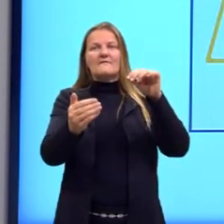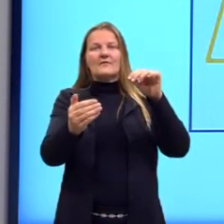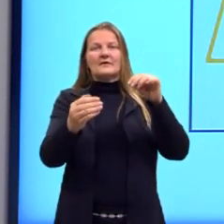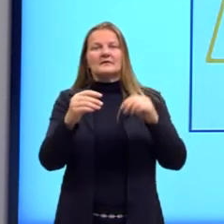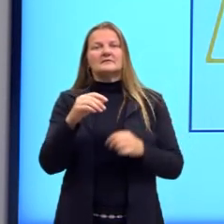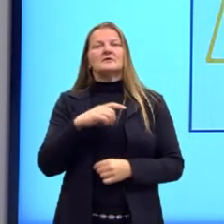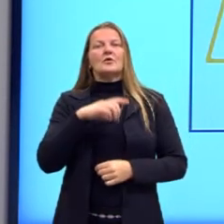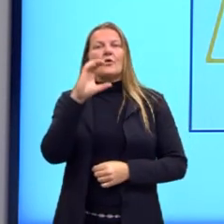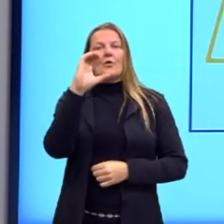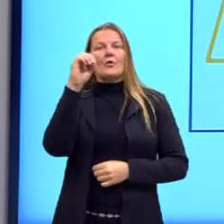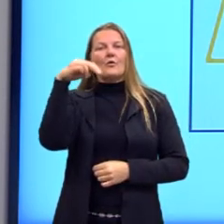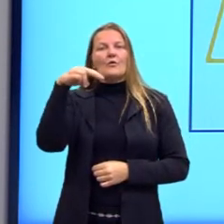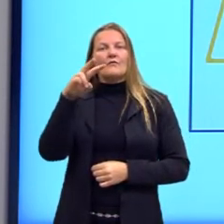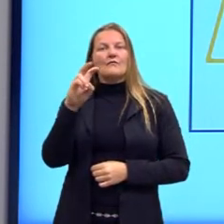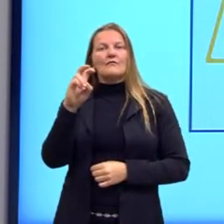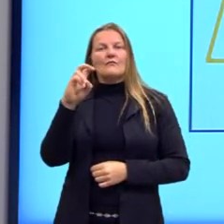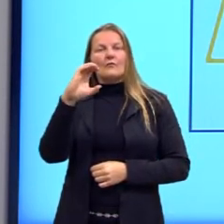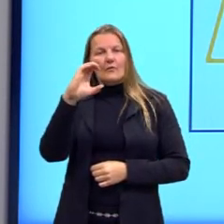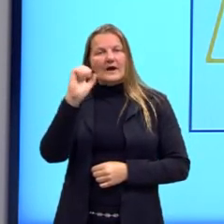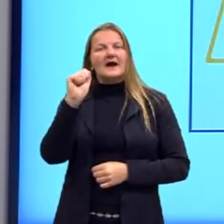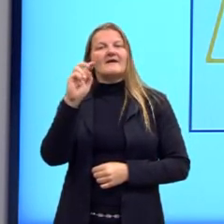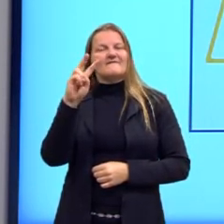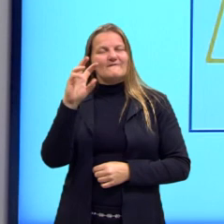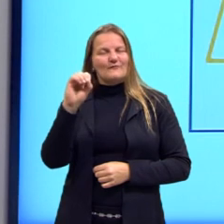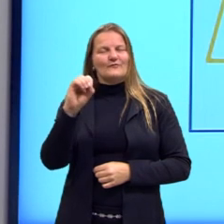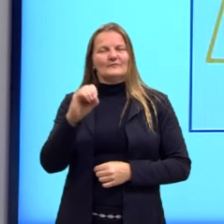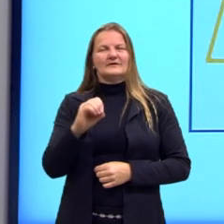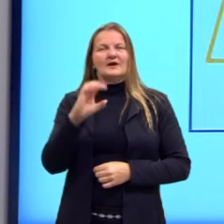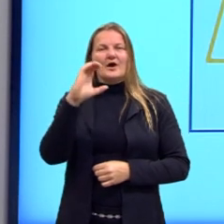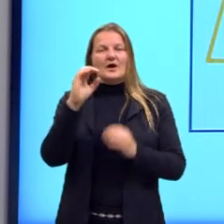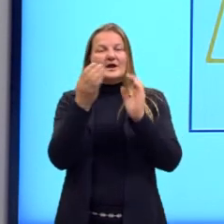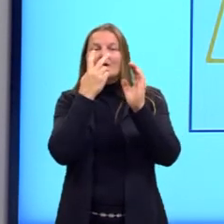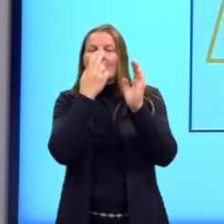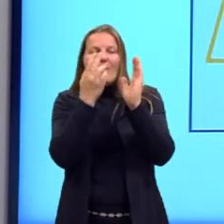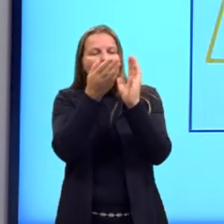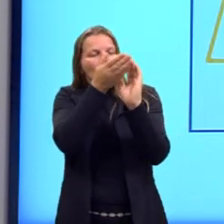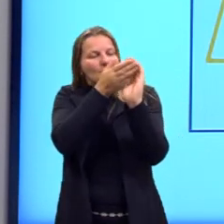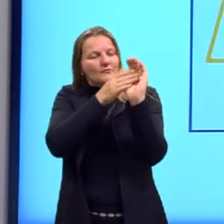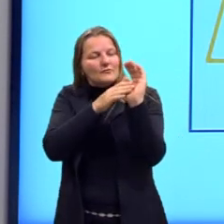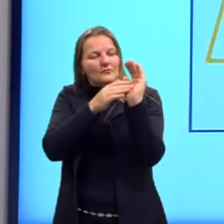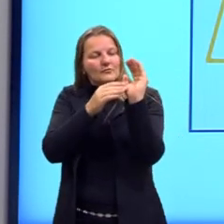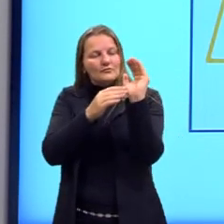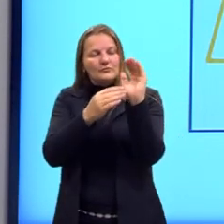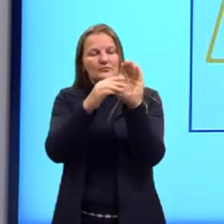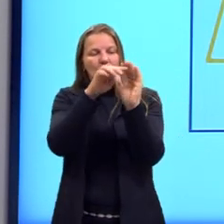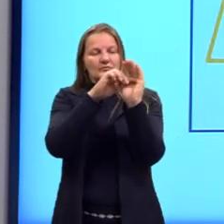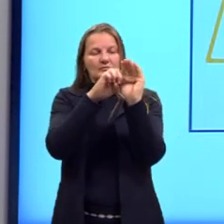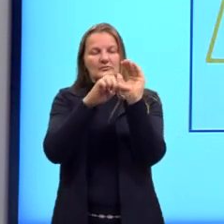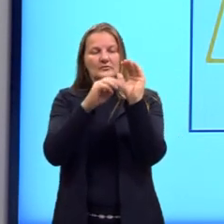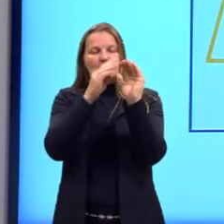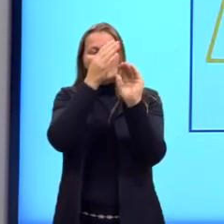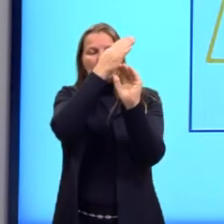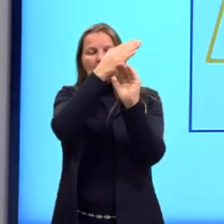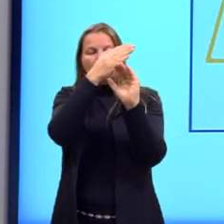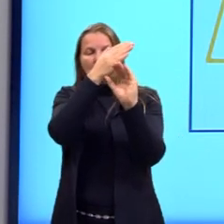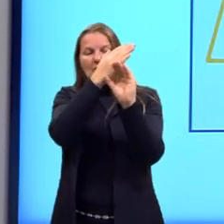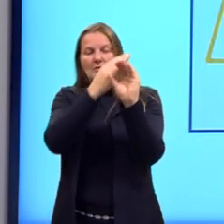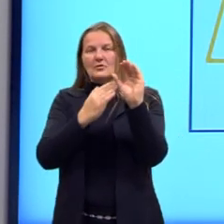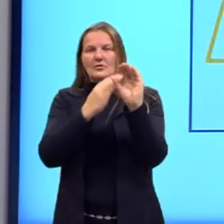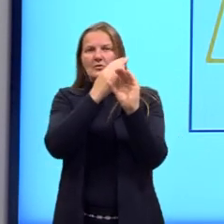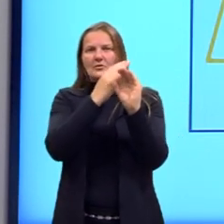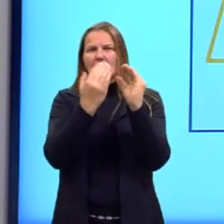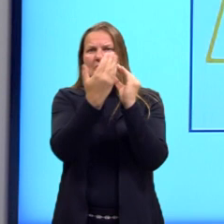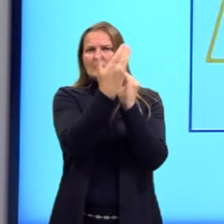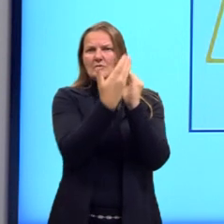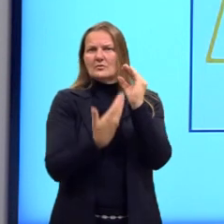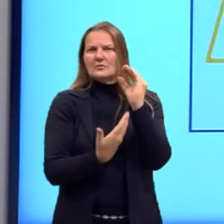polígono é chamado de côncavo tá então se unirmos: quaisquer e um pedacinho que for